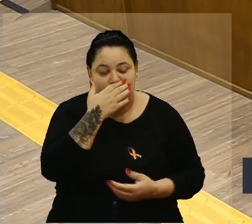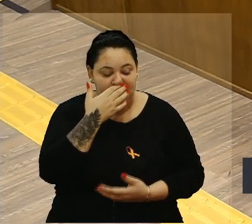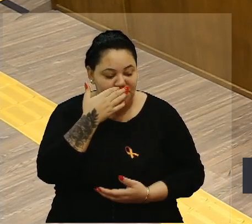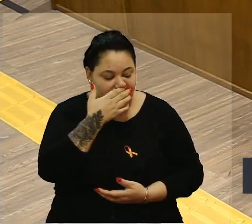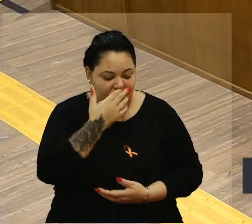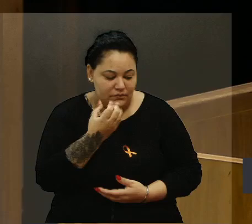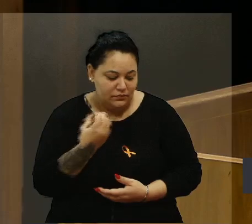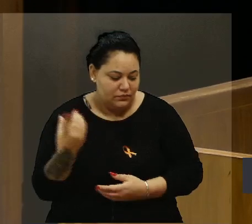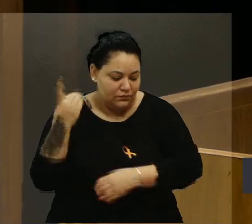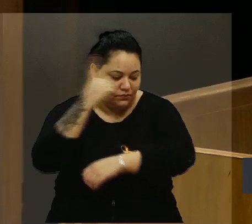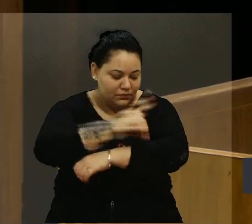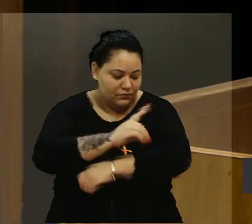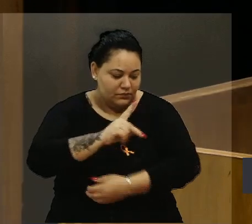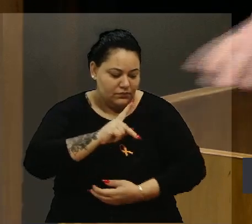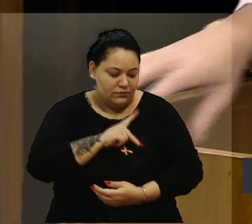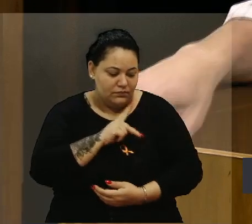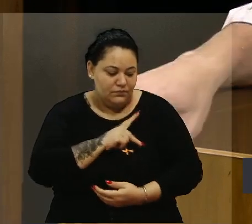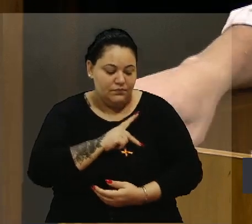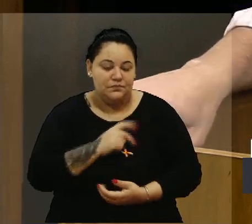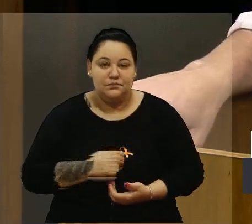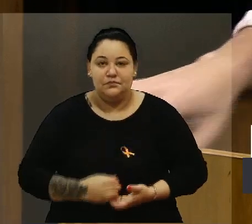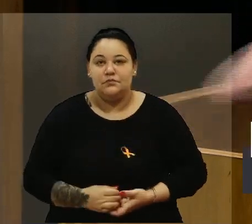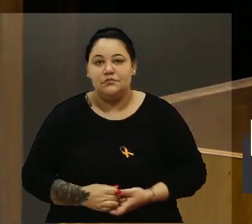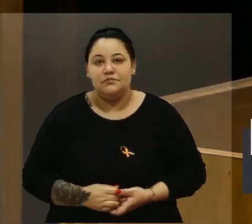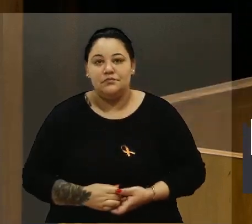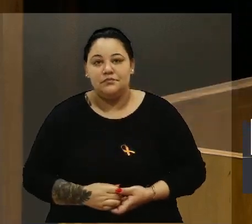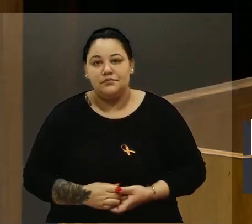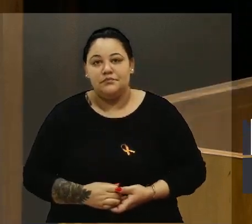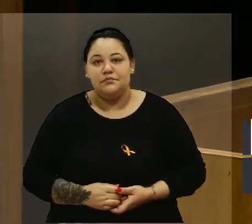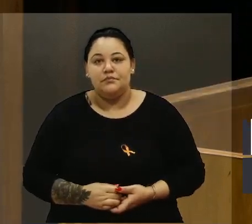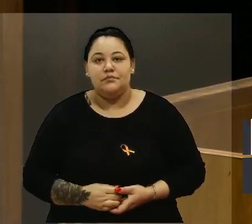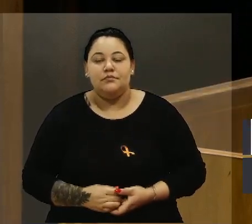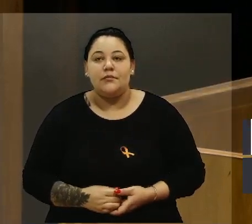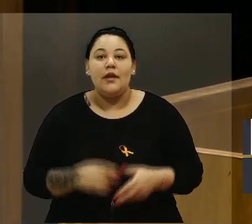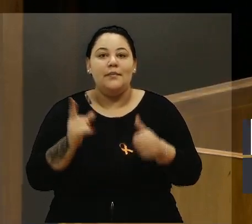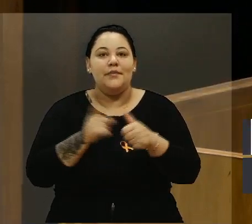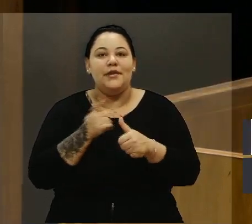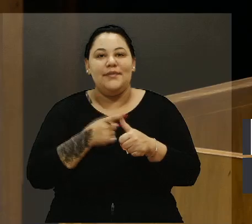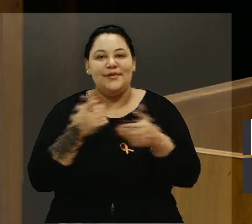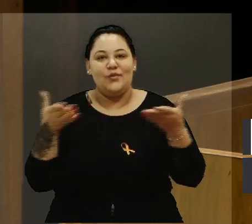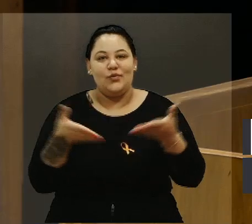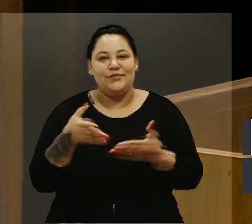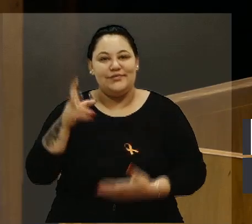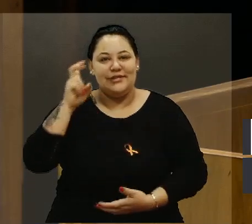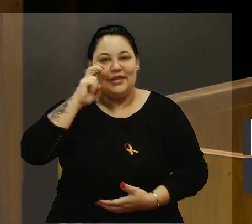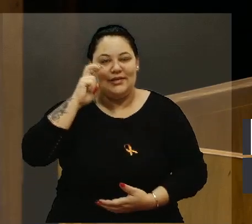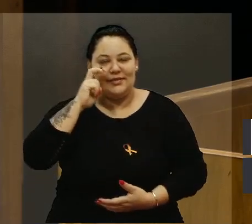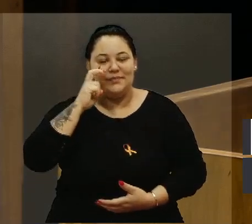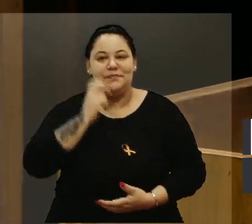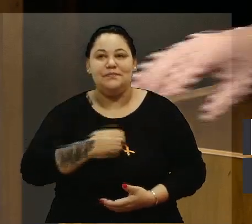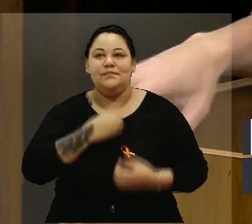Bom dia, presidente. Primeiro, por ser quinta-feira,